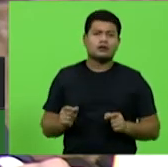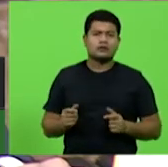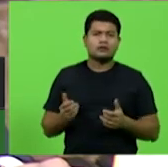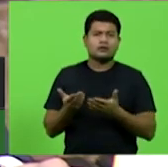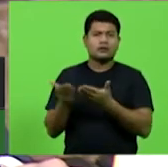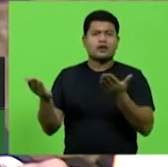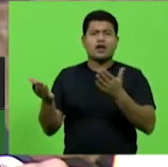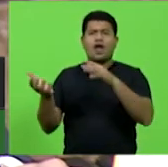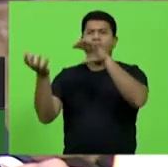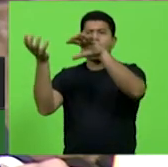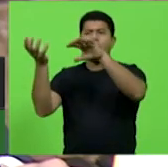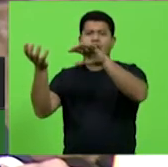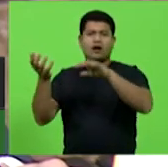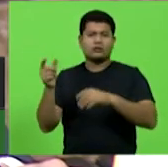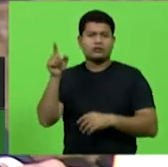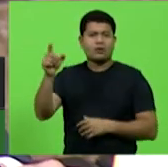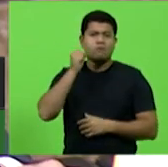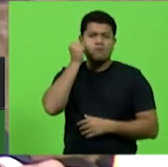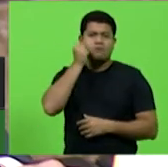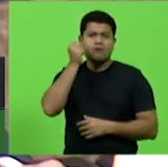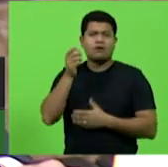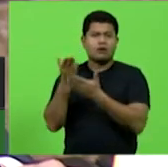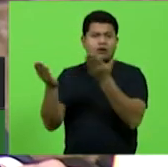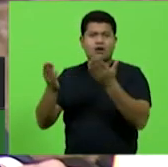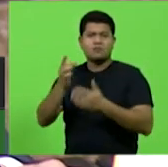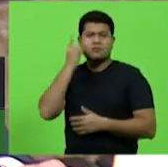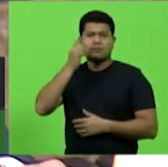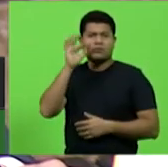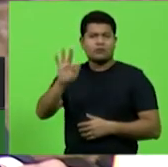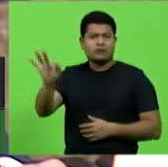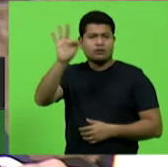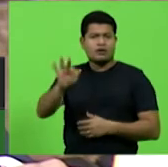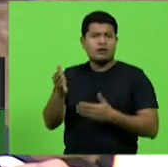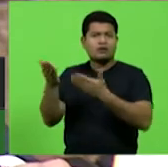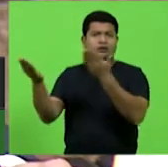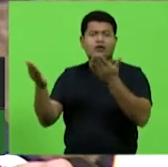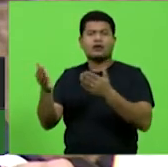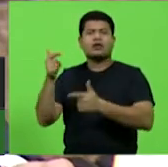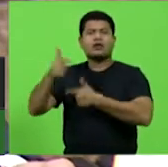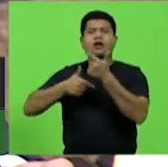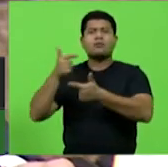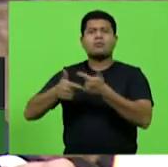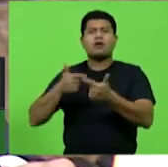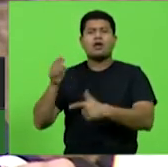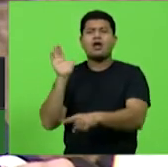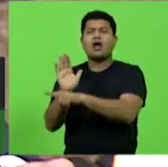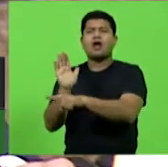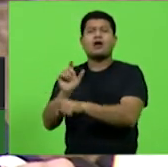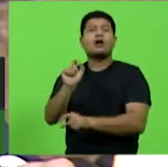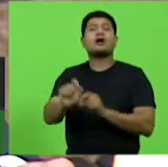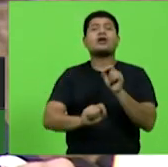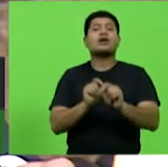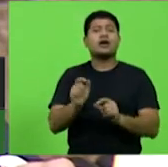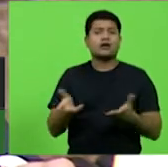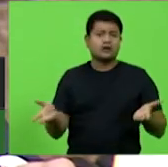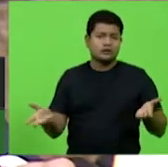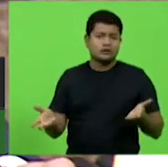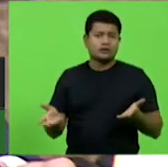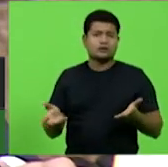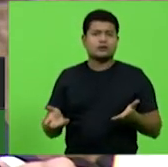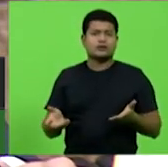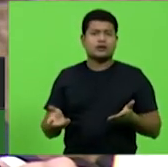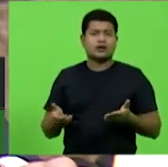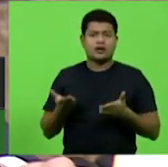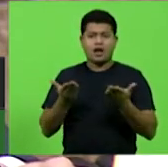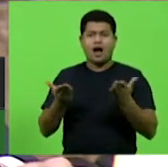nossos congressistas, os nossos senadores, os nossos deputados? A serviço de quem está Santa Catarina ao permitir um